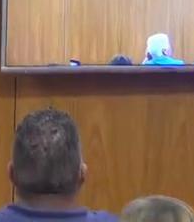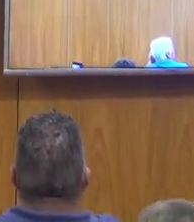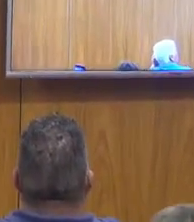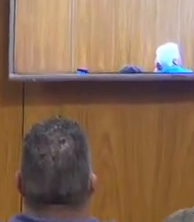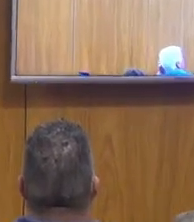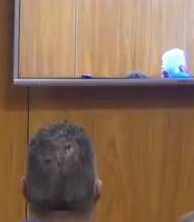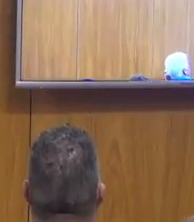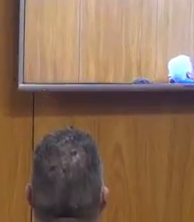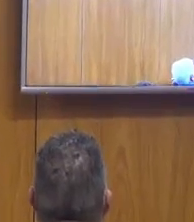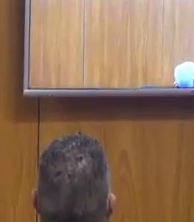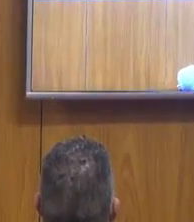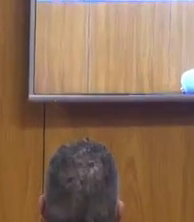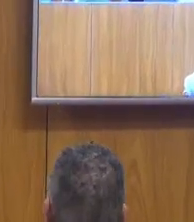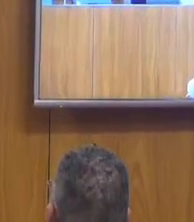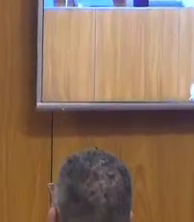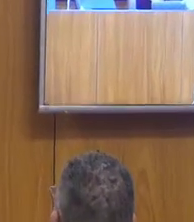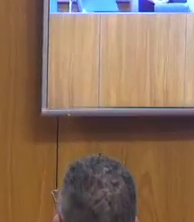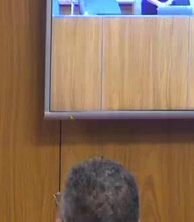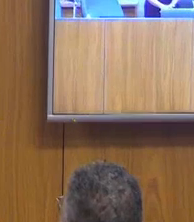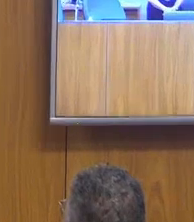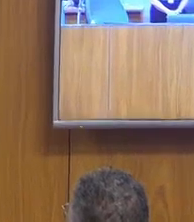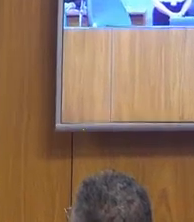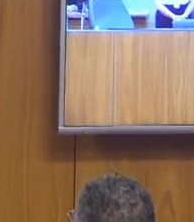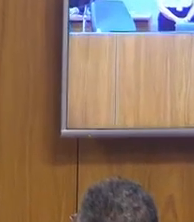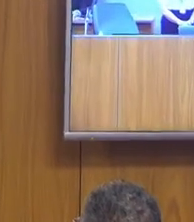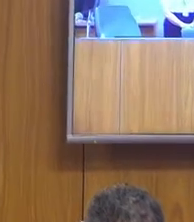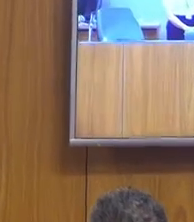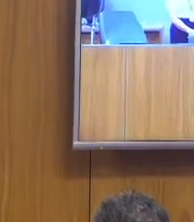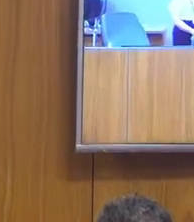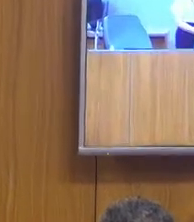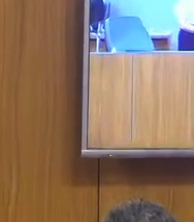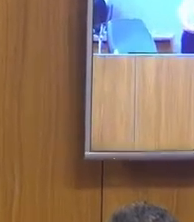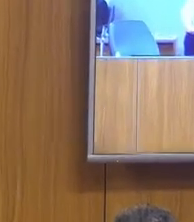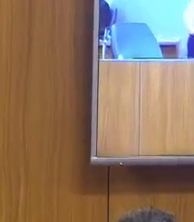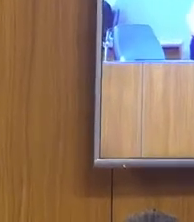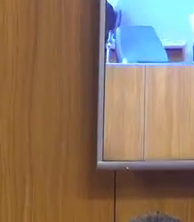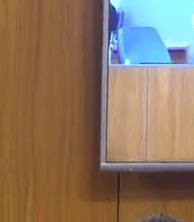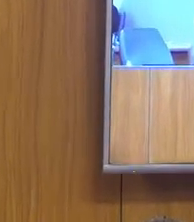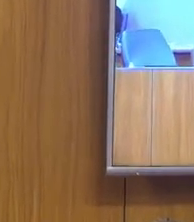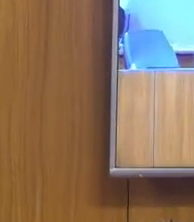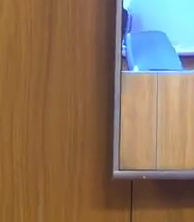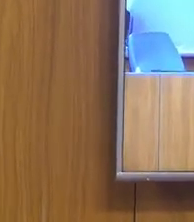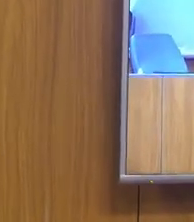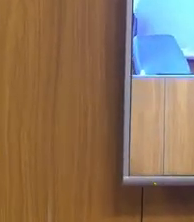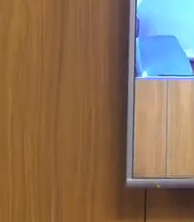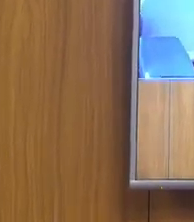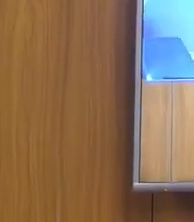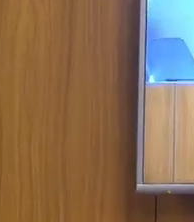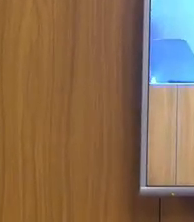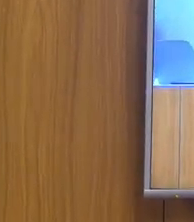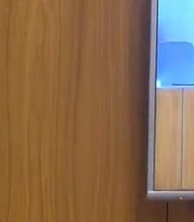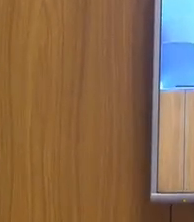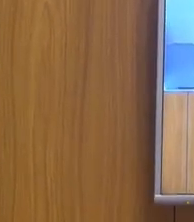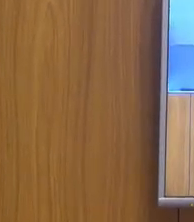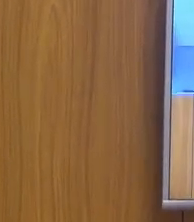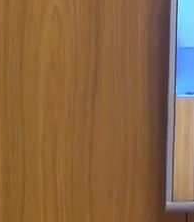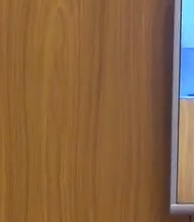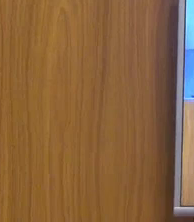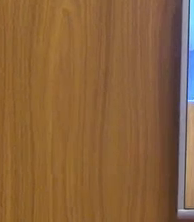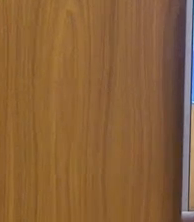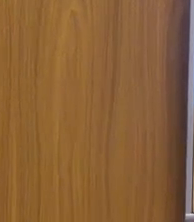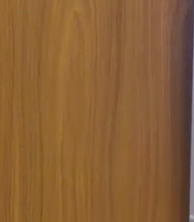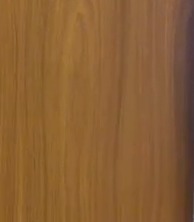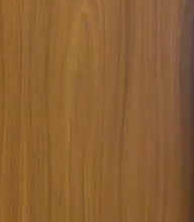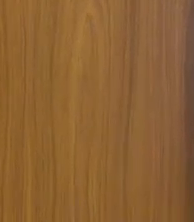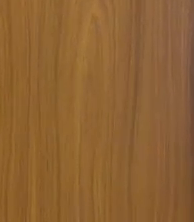que quer que seja encaminhado ao secretário de Estado de Educação pedido de informações sobre quais ações têm sido desenvolvid no